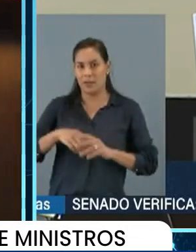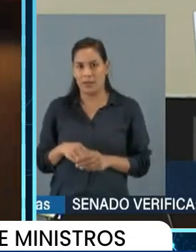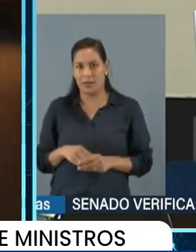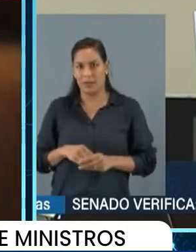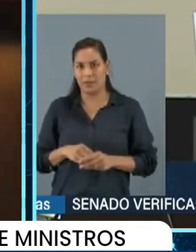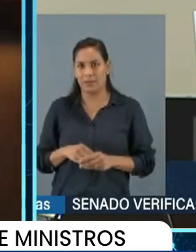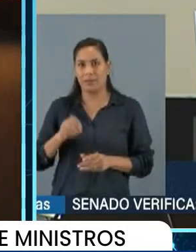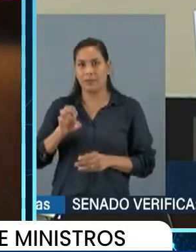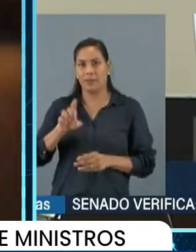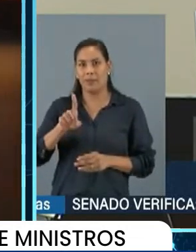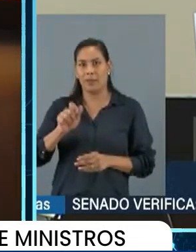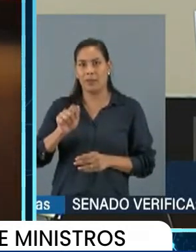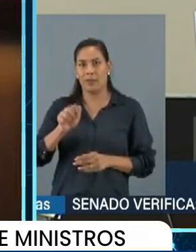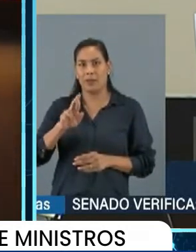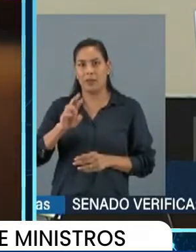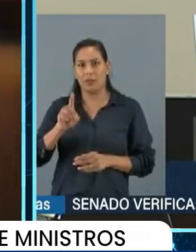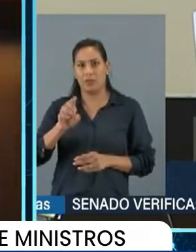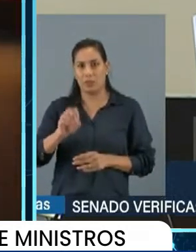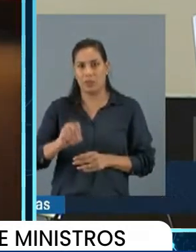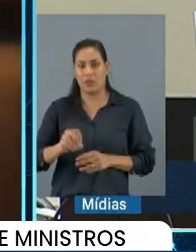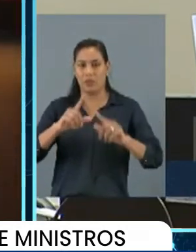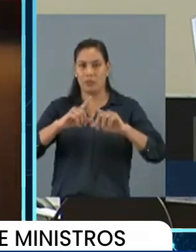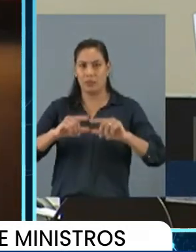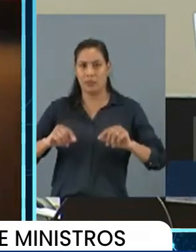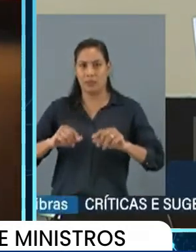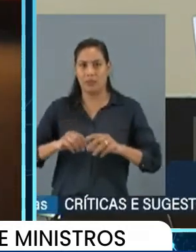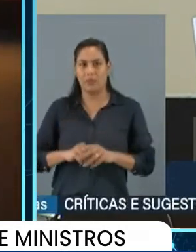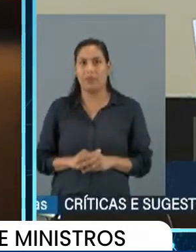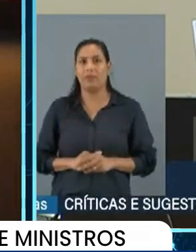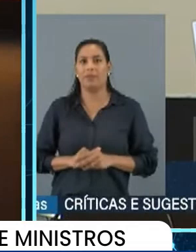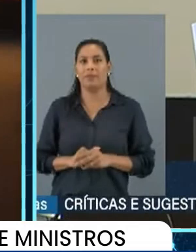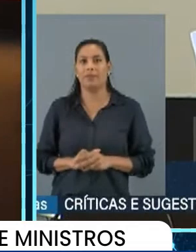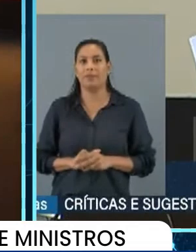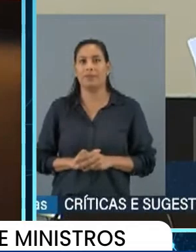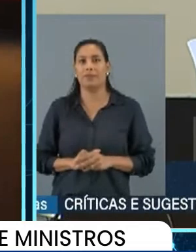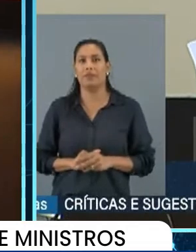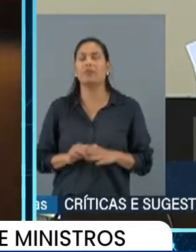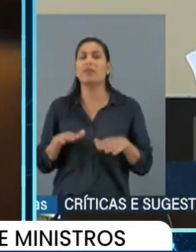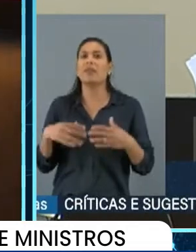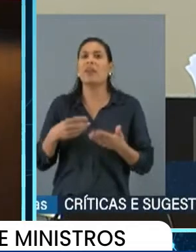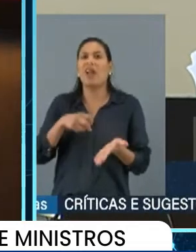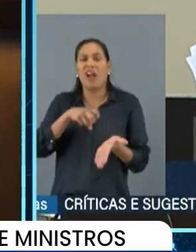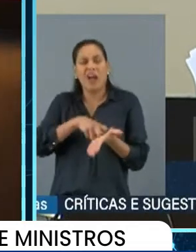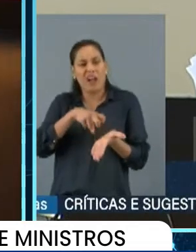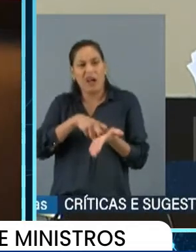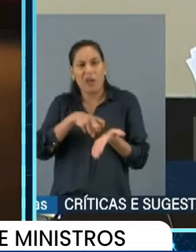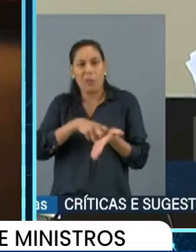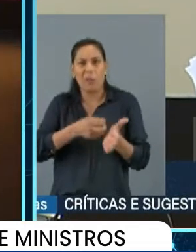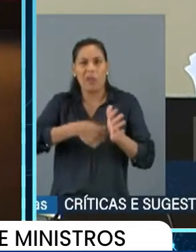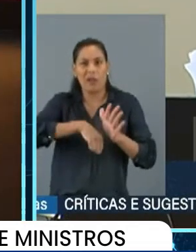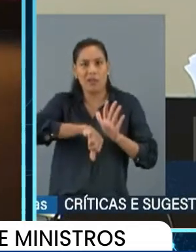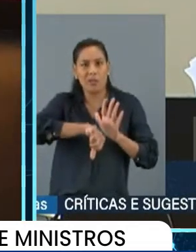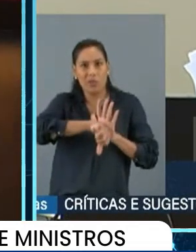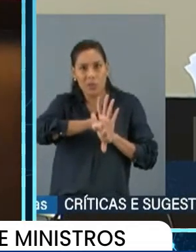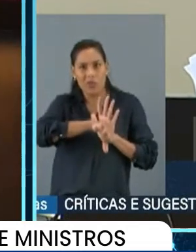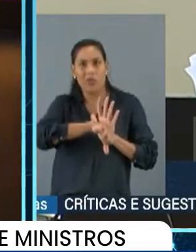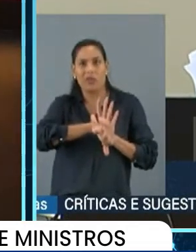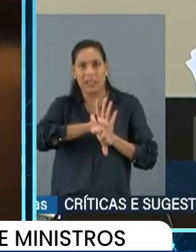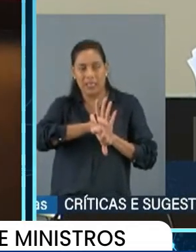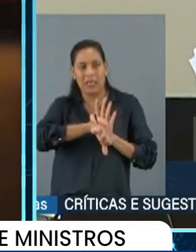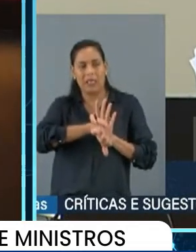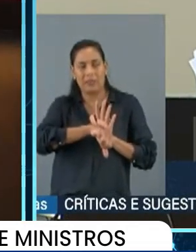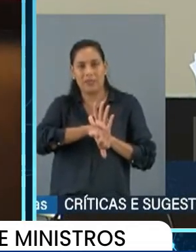processos. Né? Por exemplo, no caso dos presos políticos, que nós estamos ouvindo advogados e familiares hoje, autoridades, esses